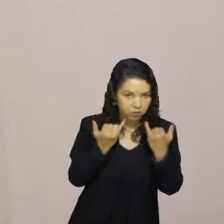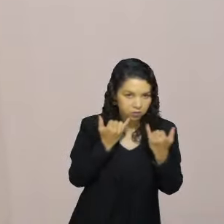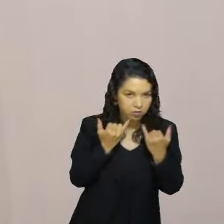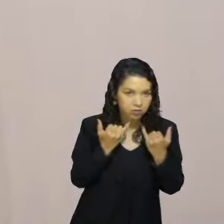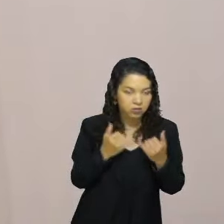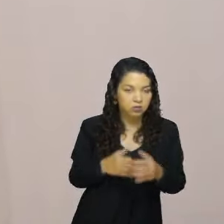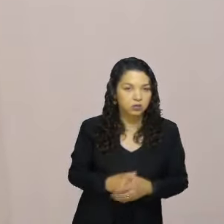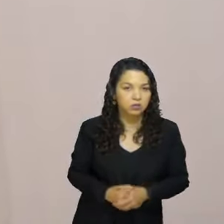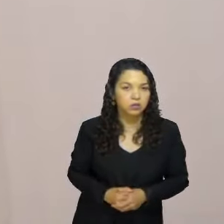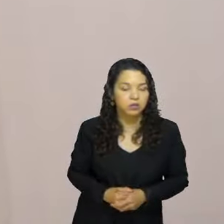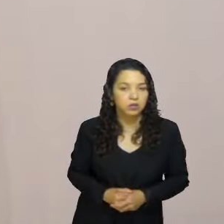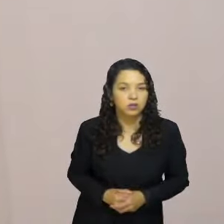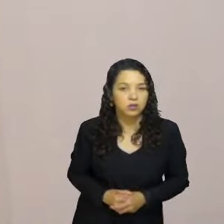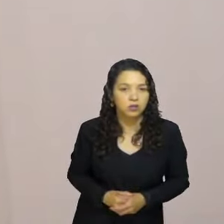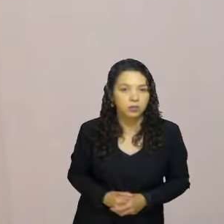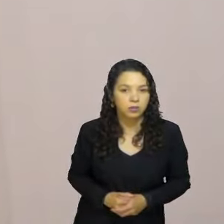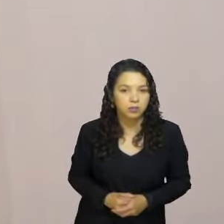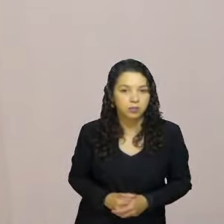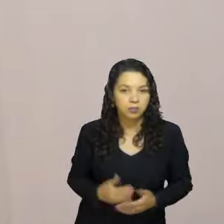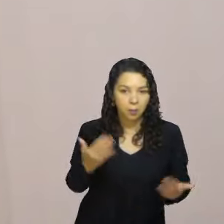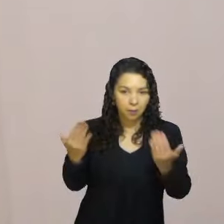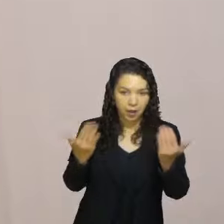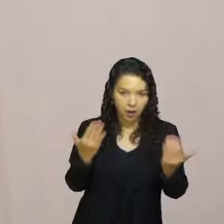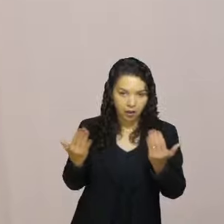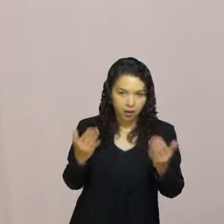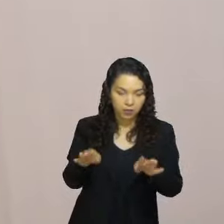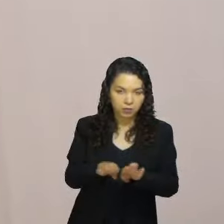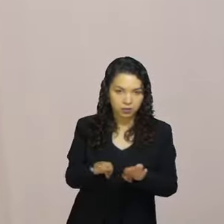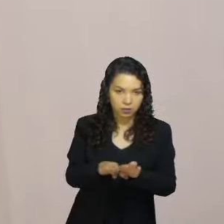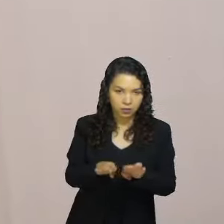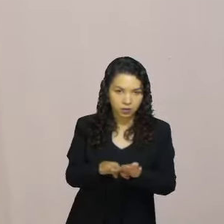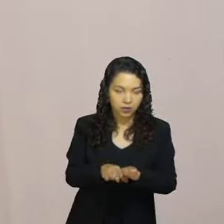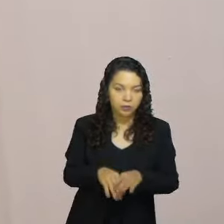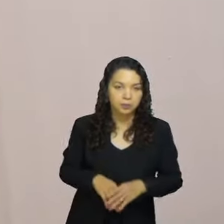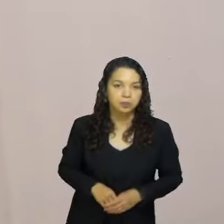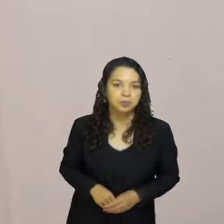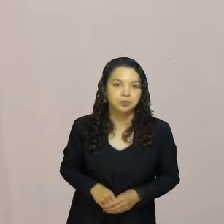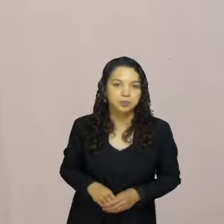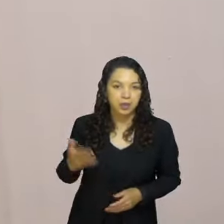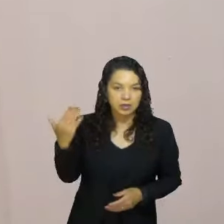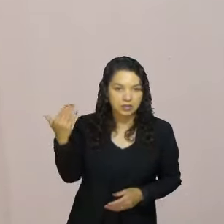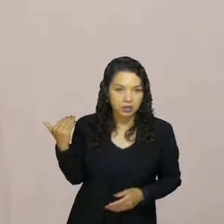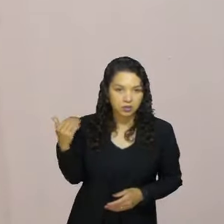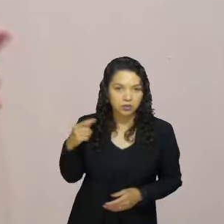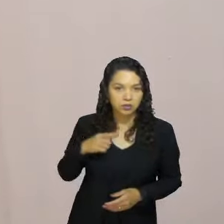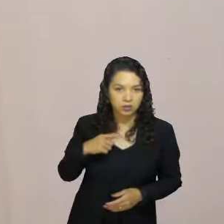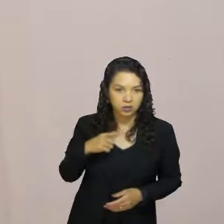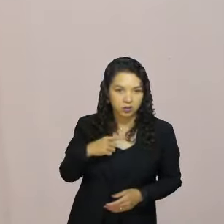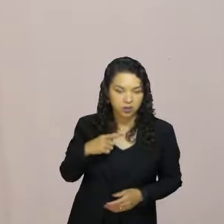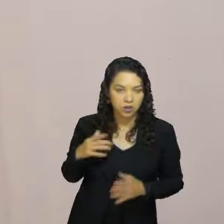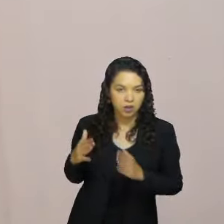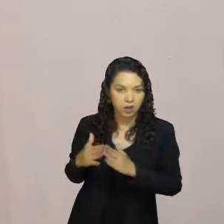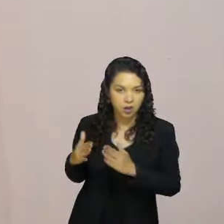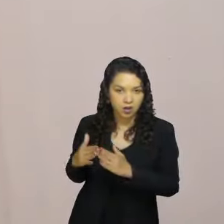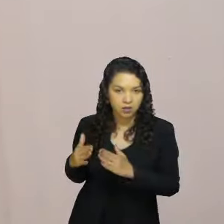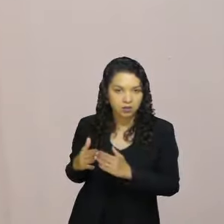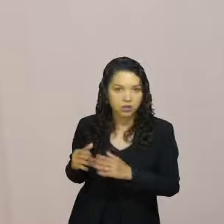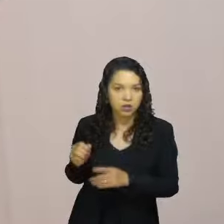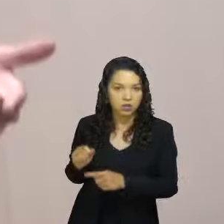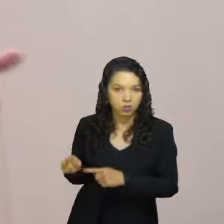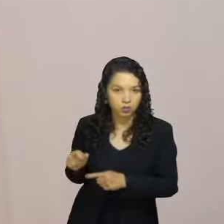nivelada. Fazendo um paralelo também em relação ao passado, havia as casas de bingo, por exemplo, que alugavam pelo menos imóveis